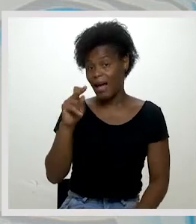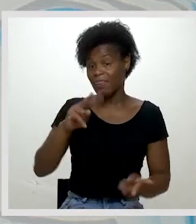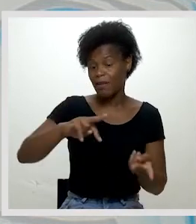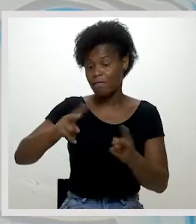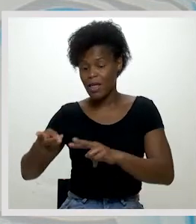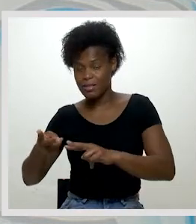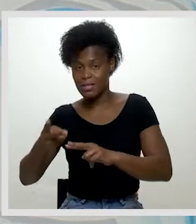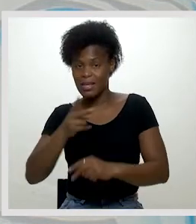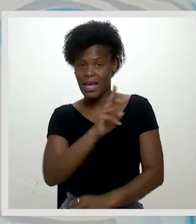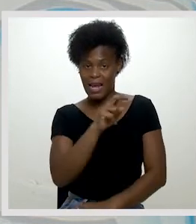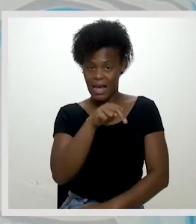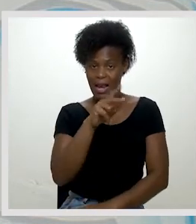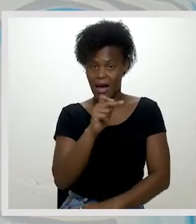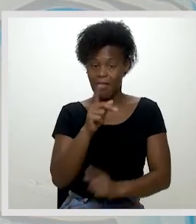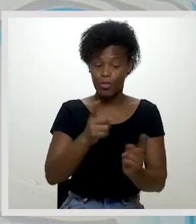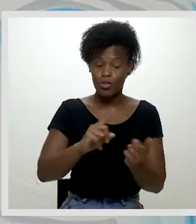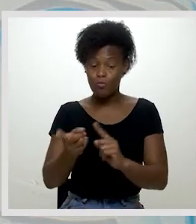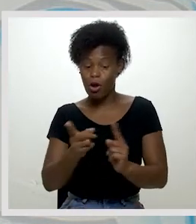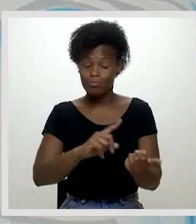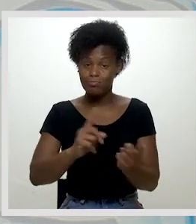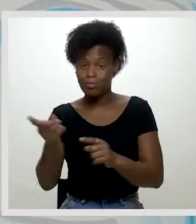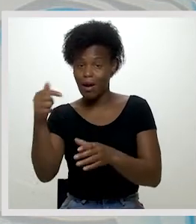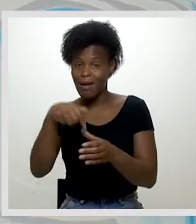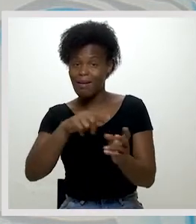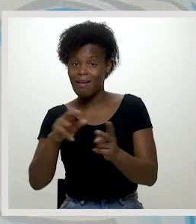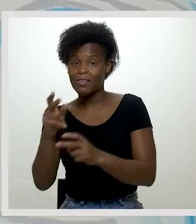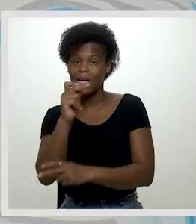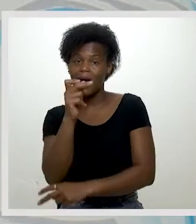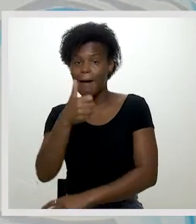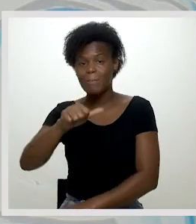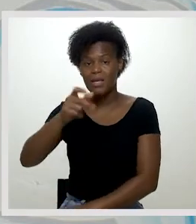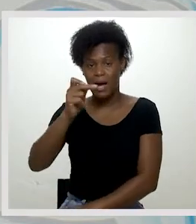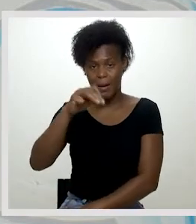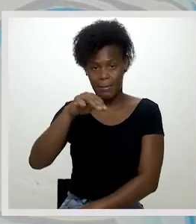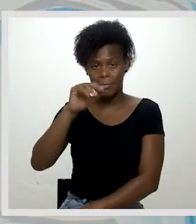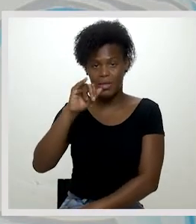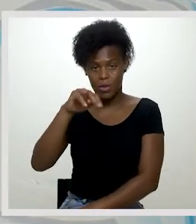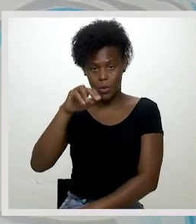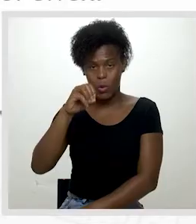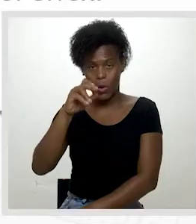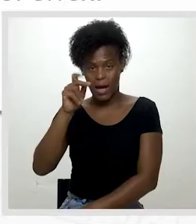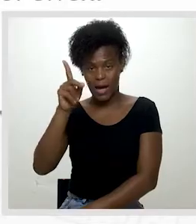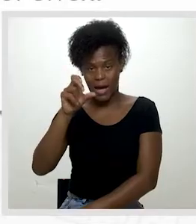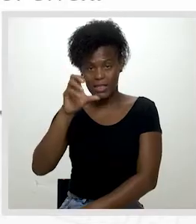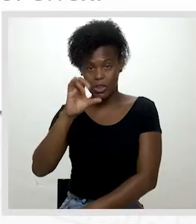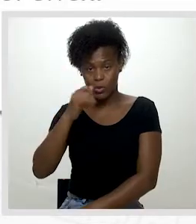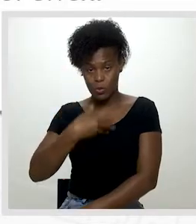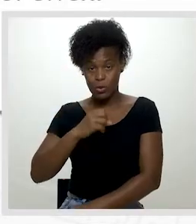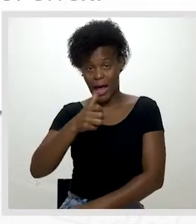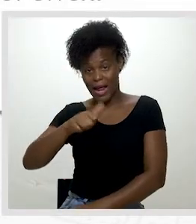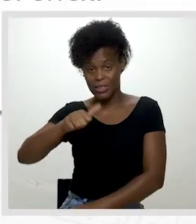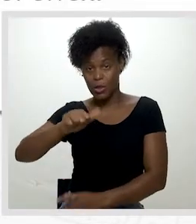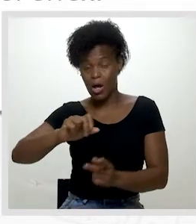ou seja, os RNA transportadores, que transportam os aminoácidos. No entanto, esses RNA que nós chamamos de